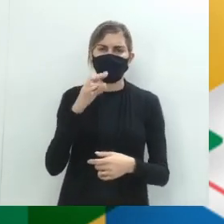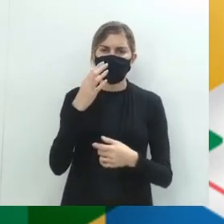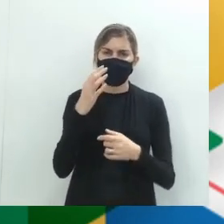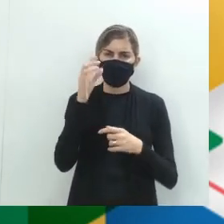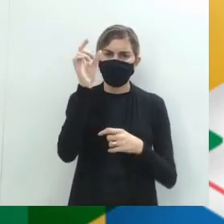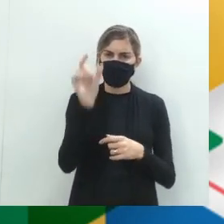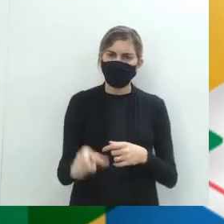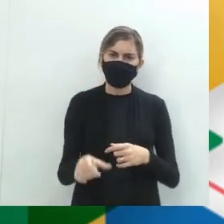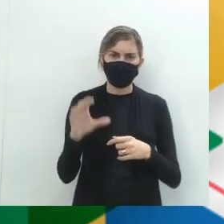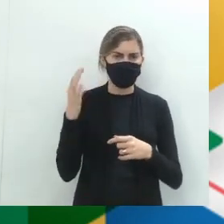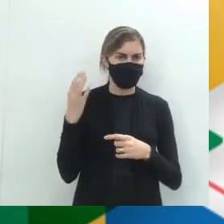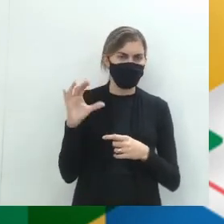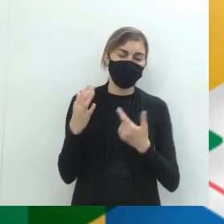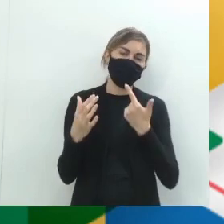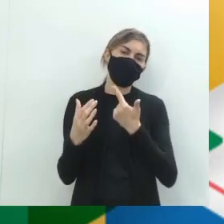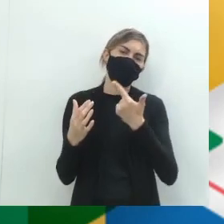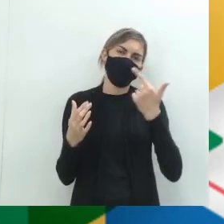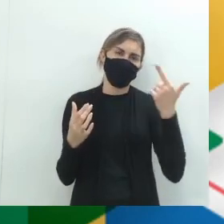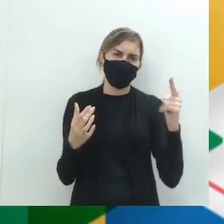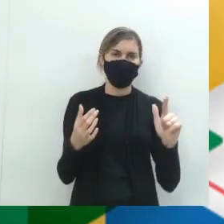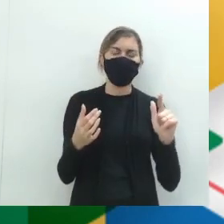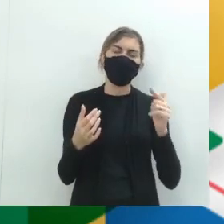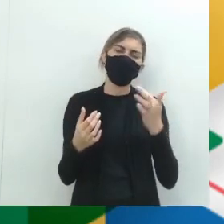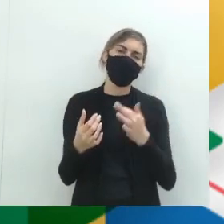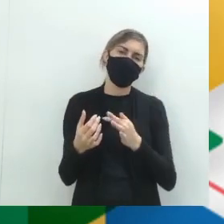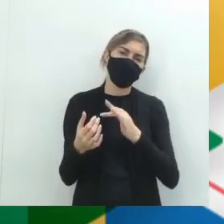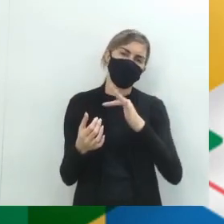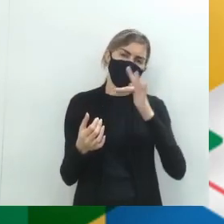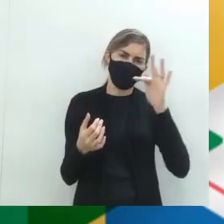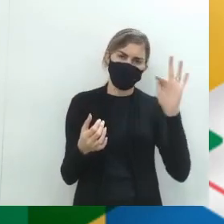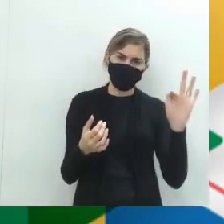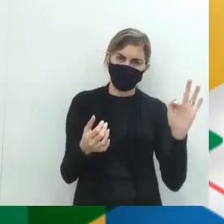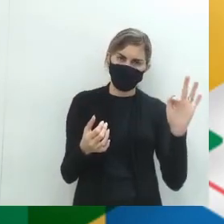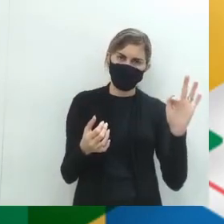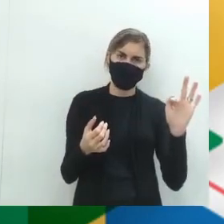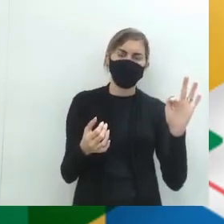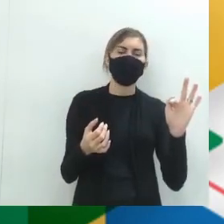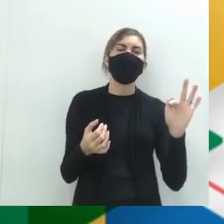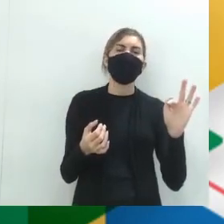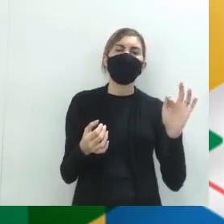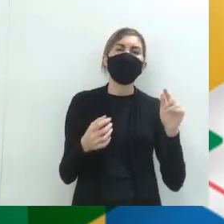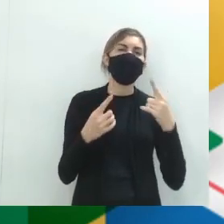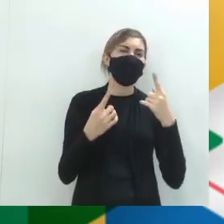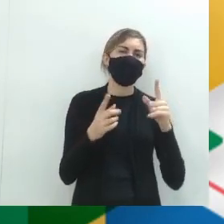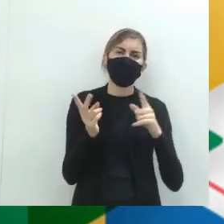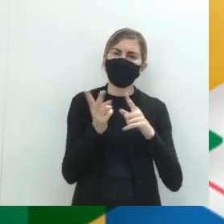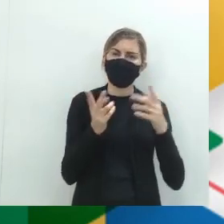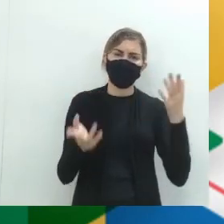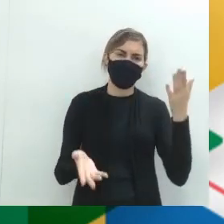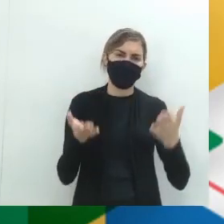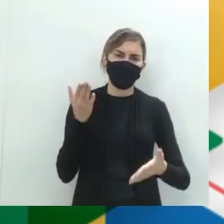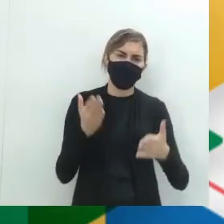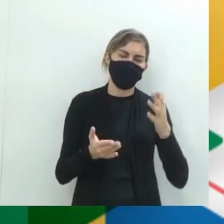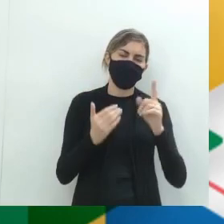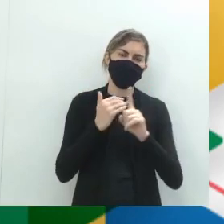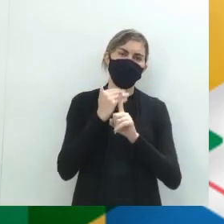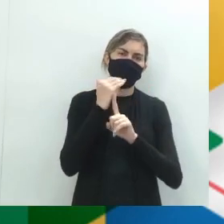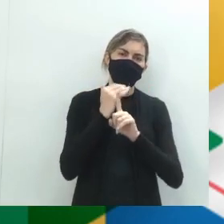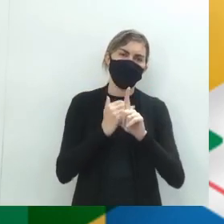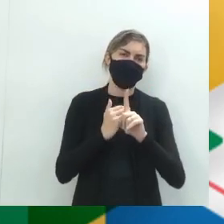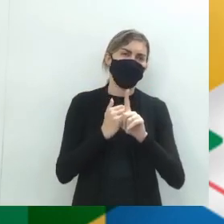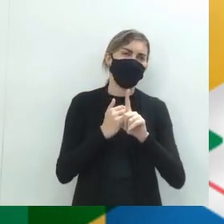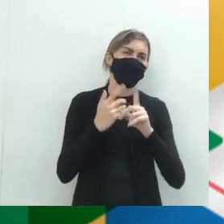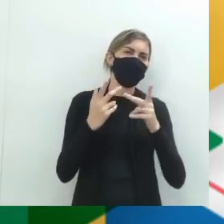escala Celsius e o outro graduado na escala Fahrenheit, estão em equilíbrio térmico